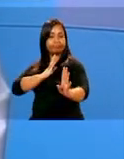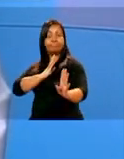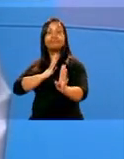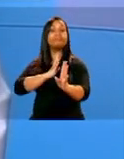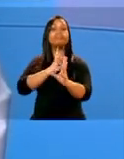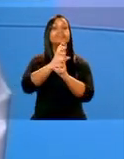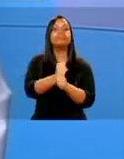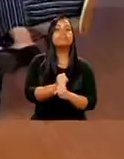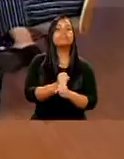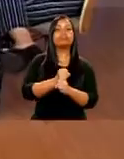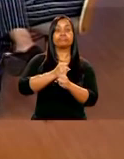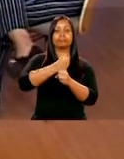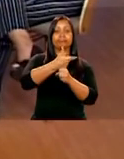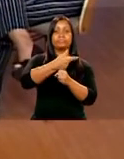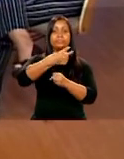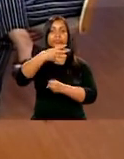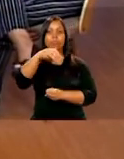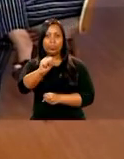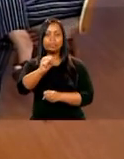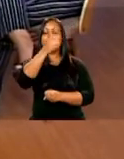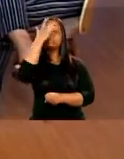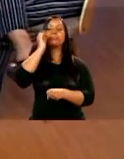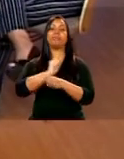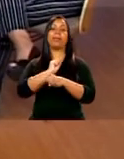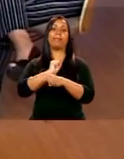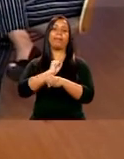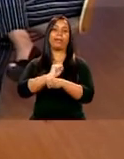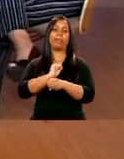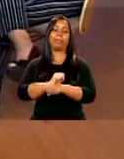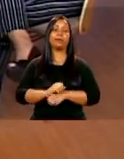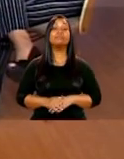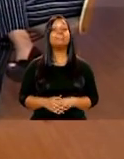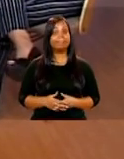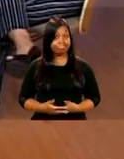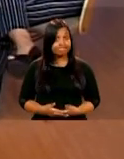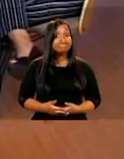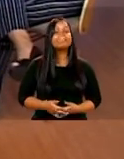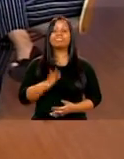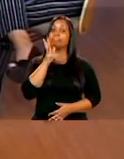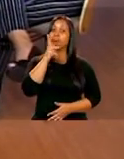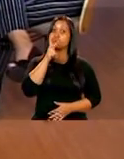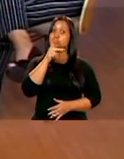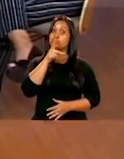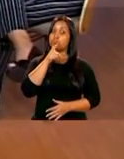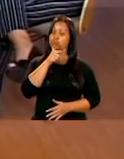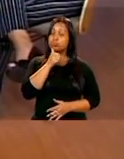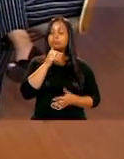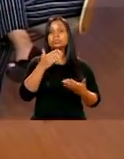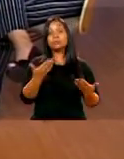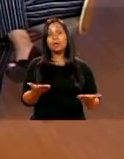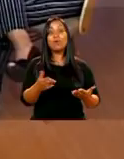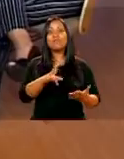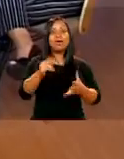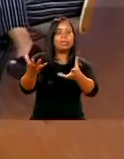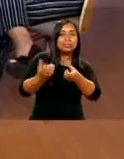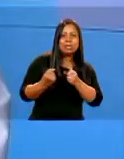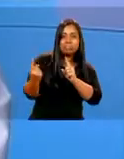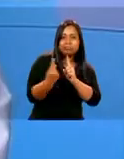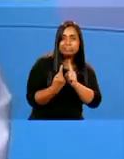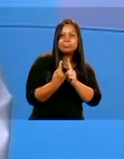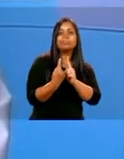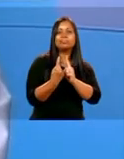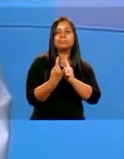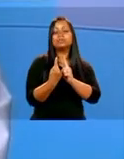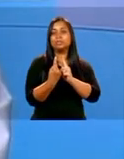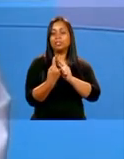de 2.238 pessoas aguardando para ser atendida. Né? É um processo longo, né, a terapia. Então, a gente só vai admitir o paciente que